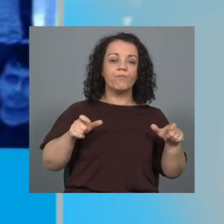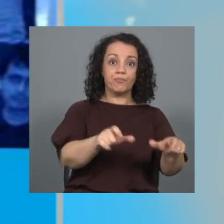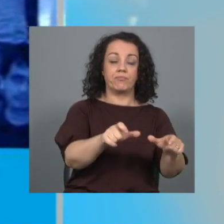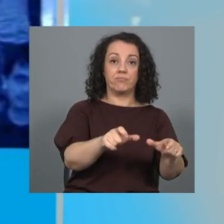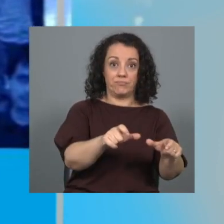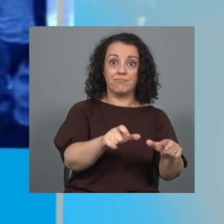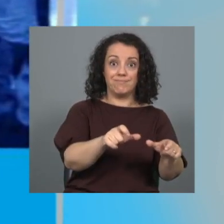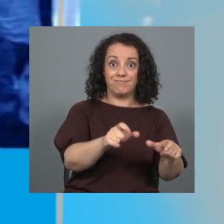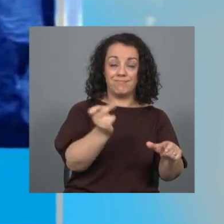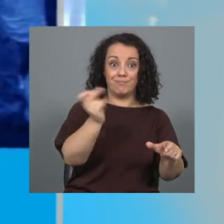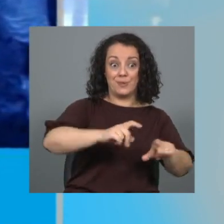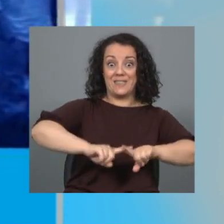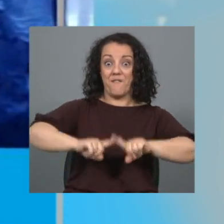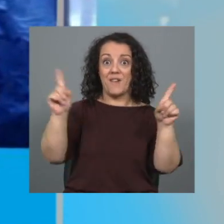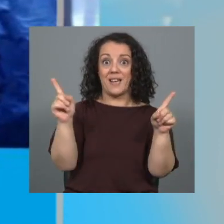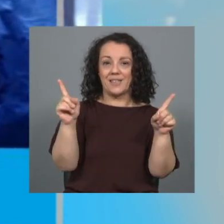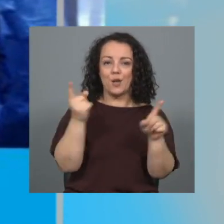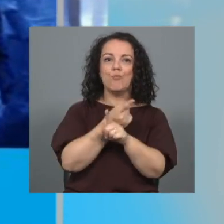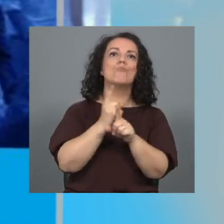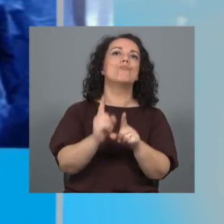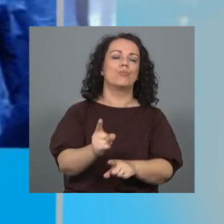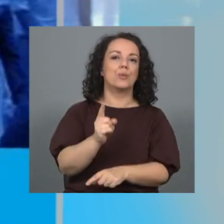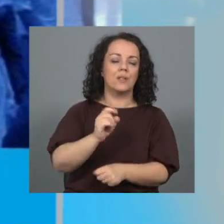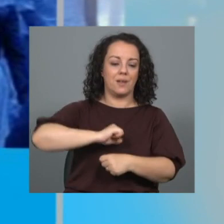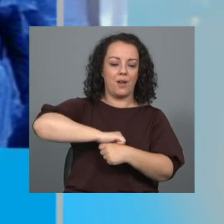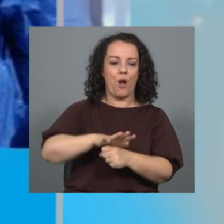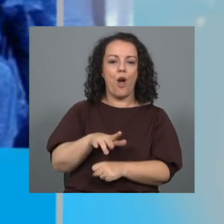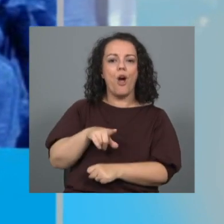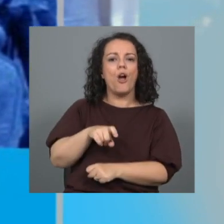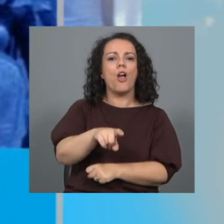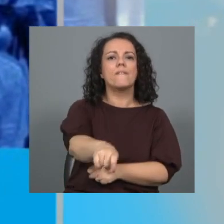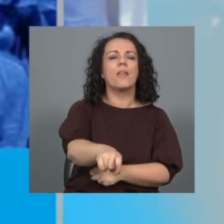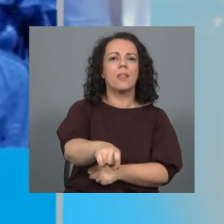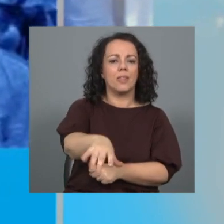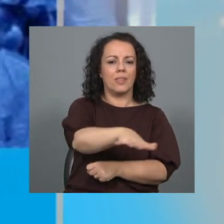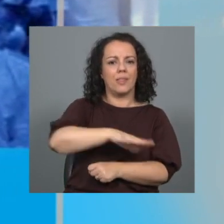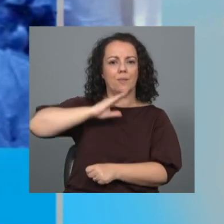seja, os números de Covid-19 em Odmira